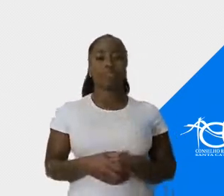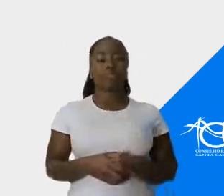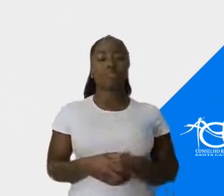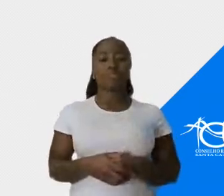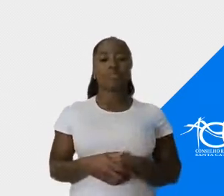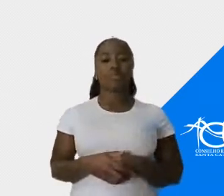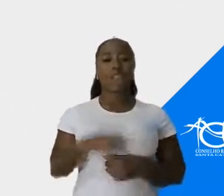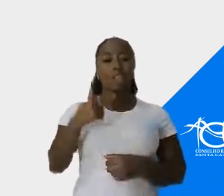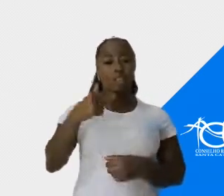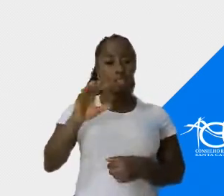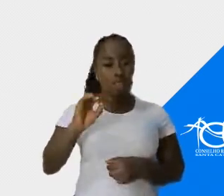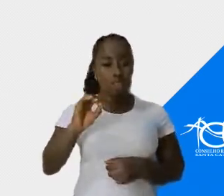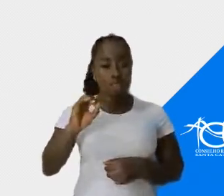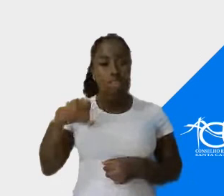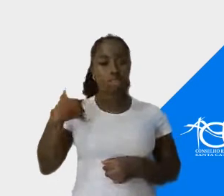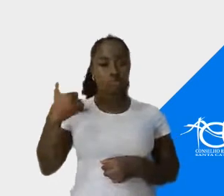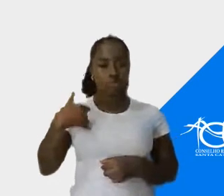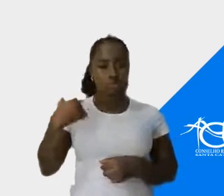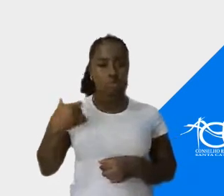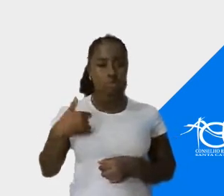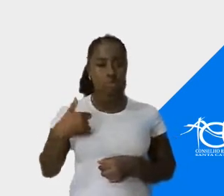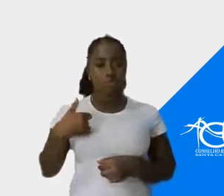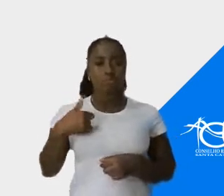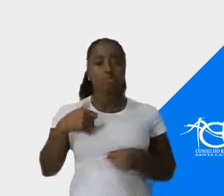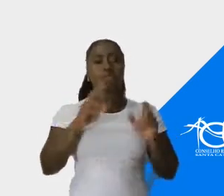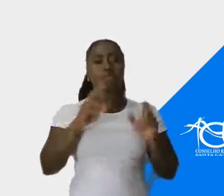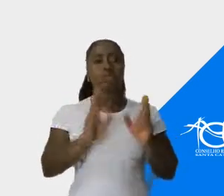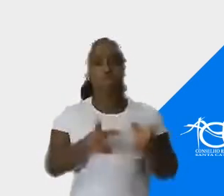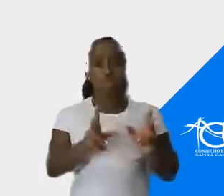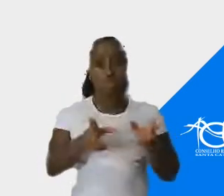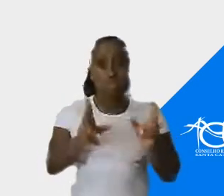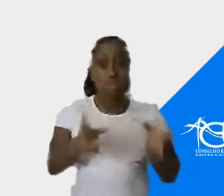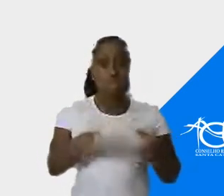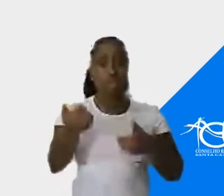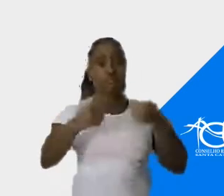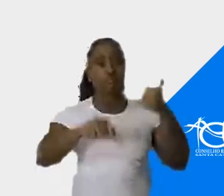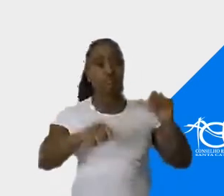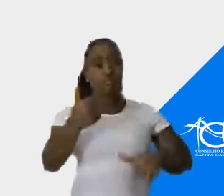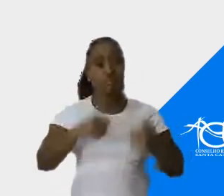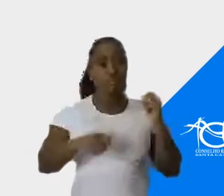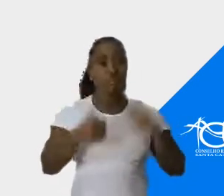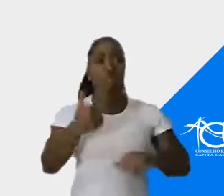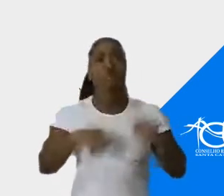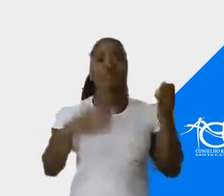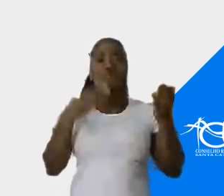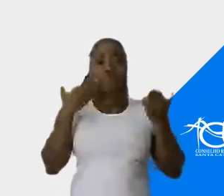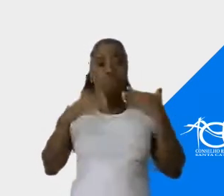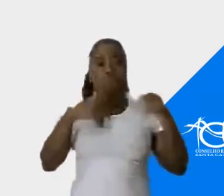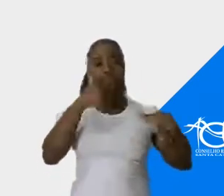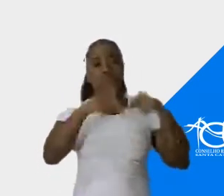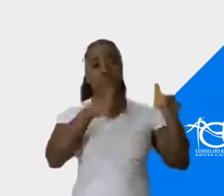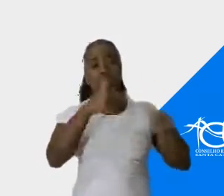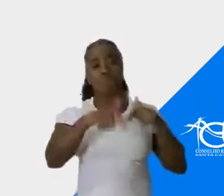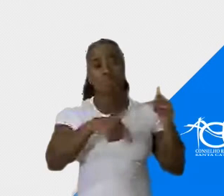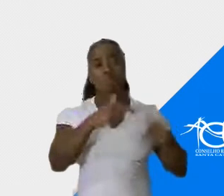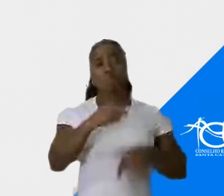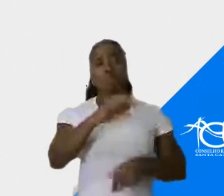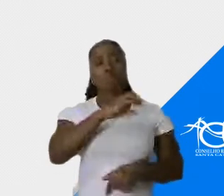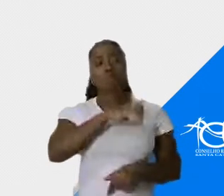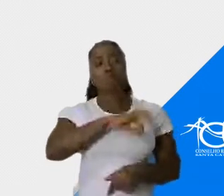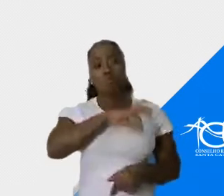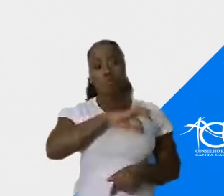manteve-se a avaliação psicológica para renovação para atividade remunerada, ou seja, uma decisão de aptidão e inaptidão em ambas, né,